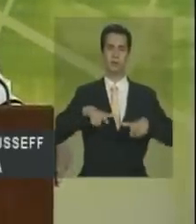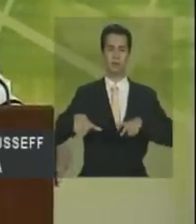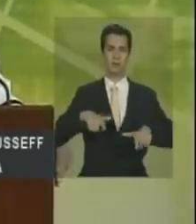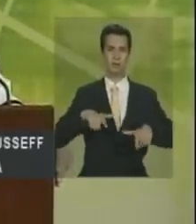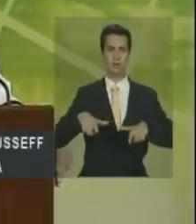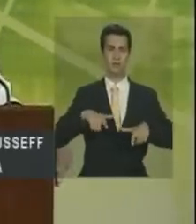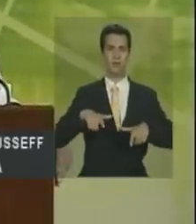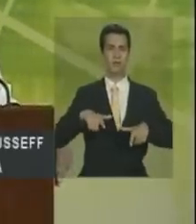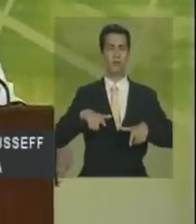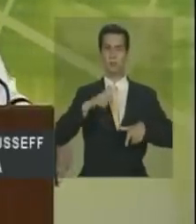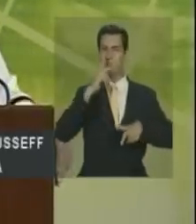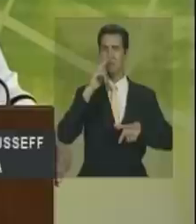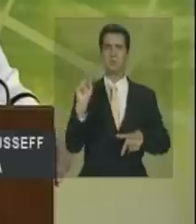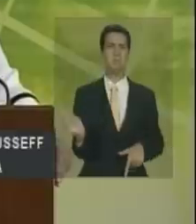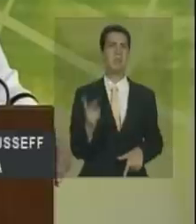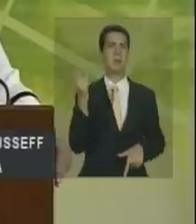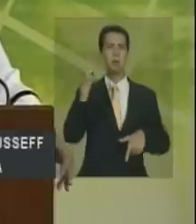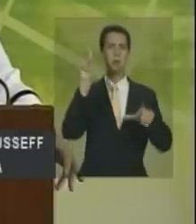que nós